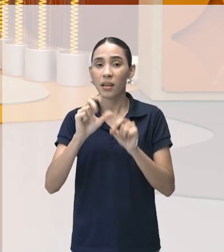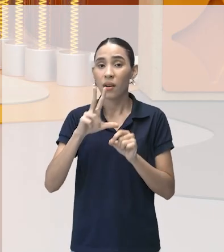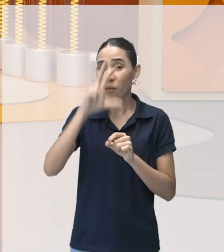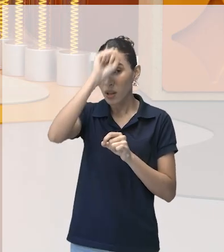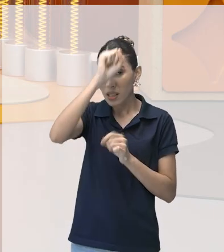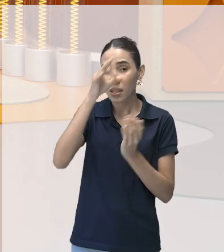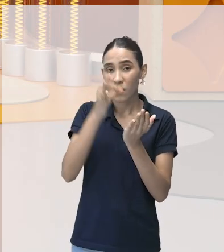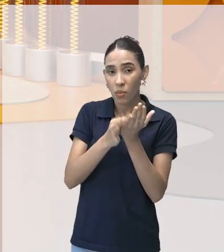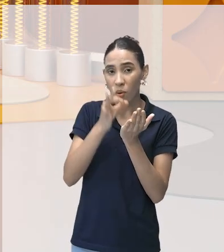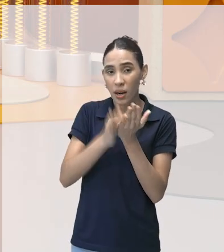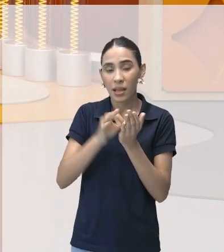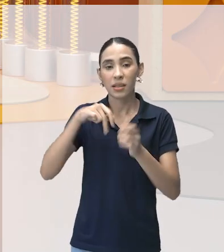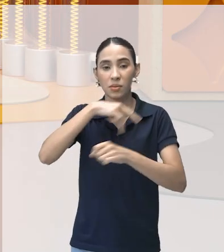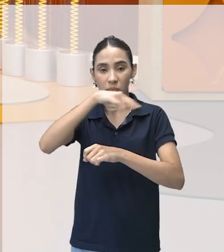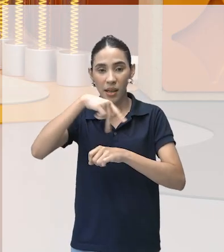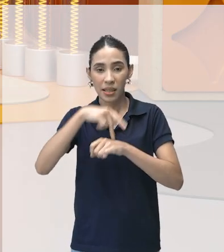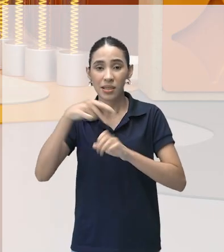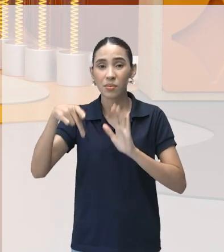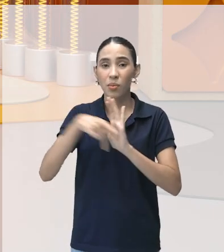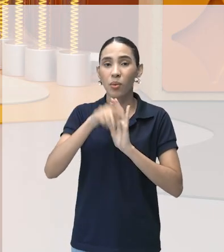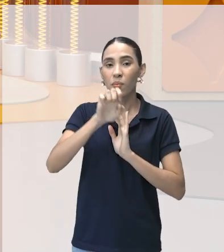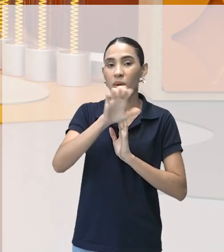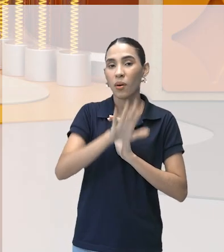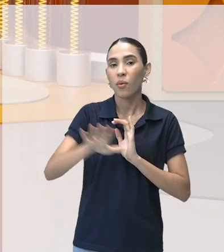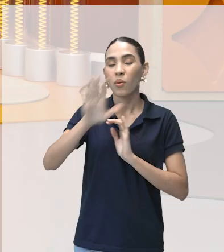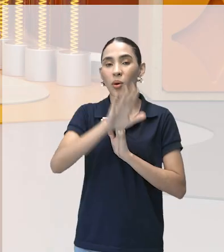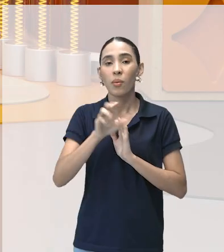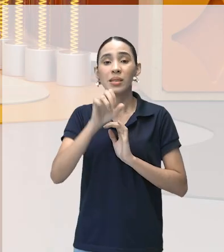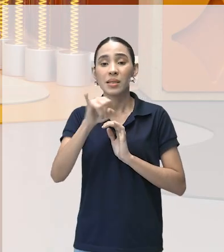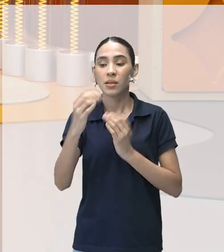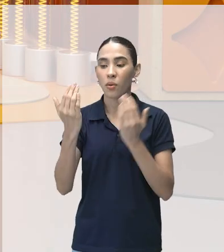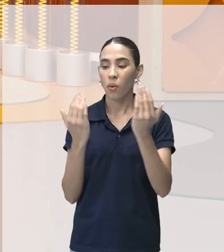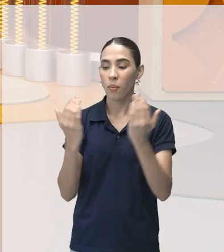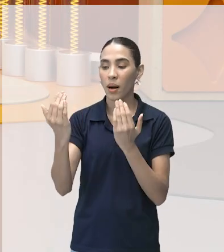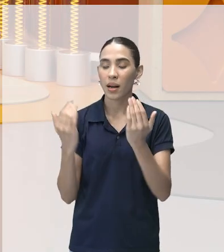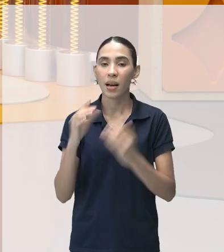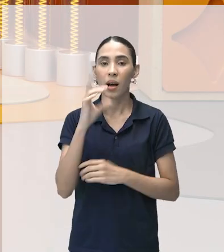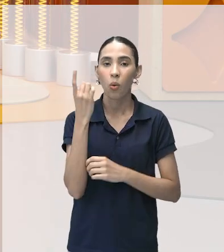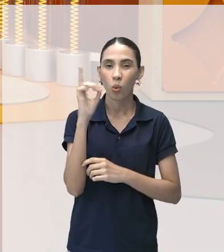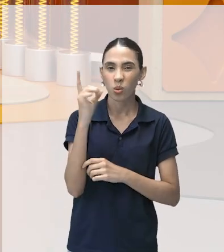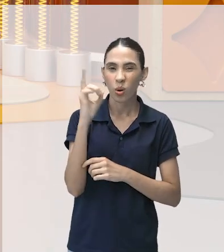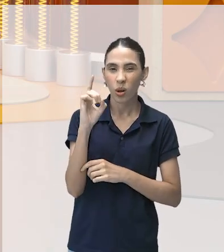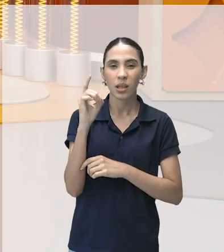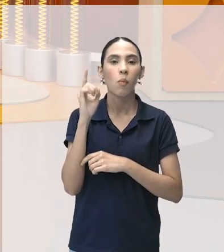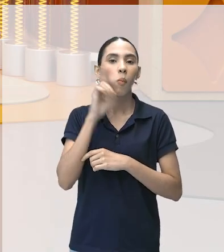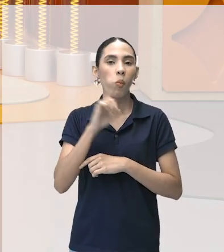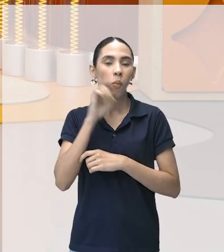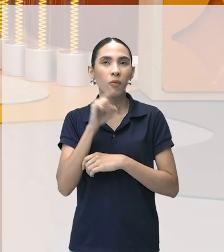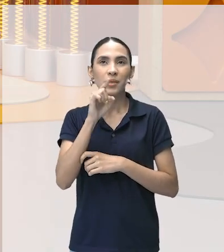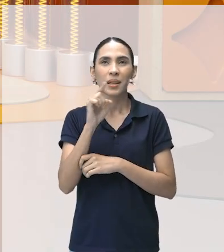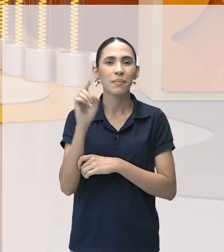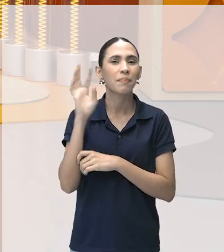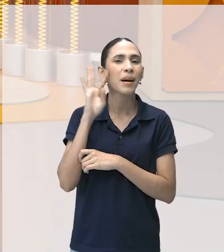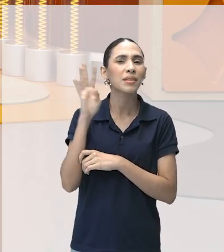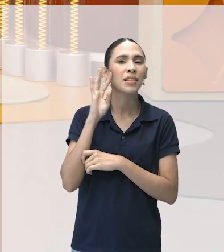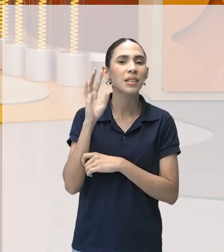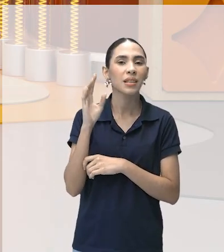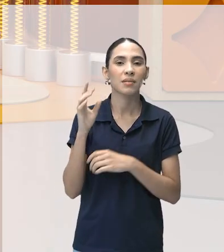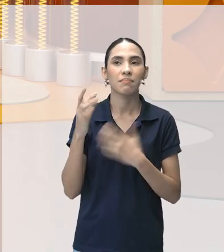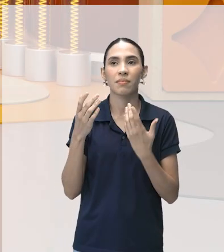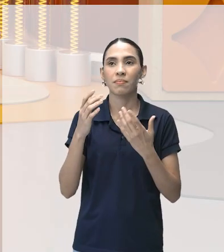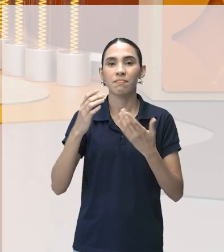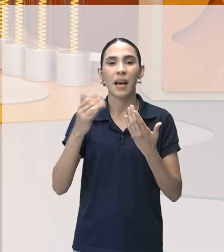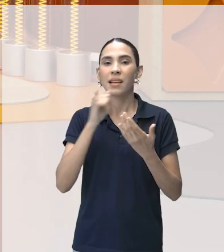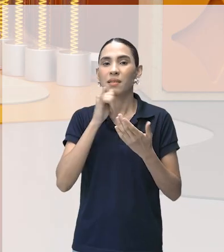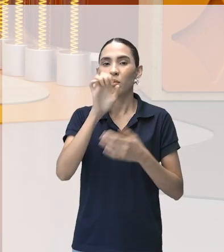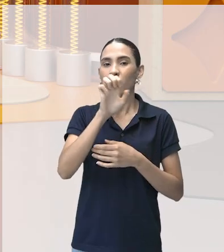moeda desses países da Europa, né? Em comparação com o dólar americano, imagina ali vários países da Europa se